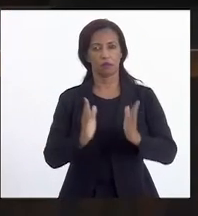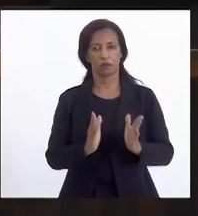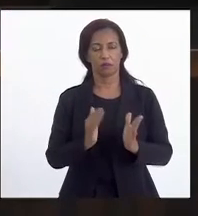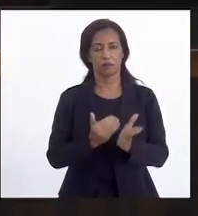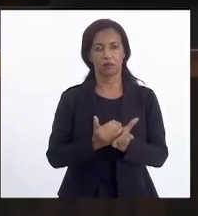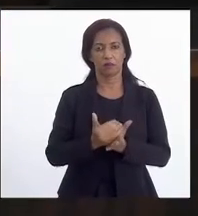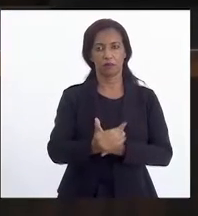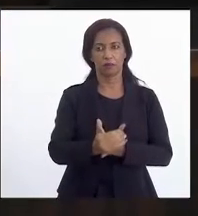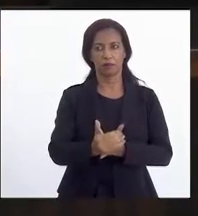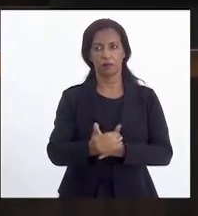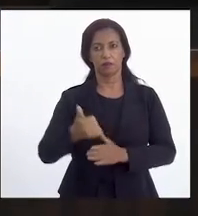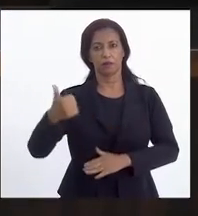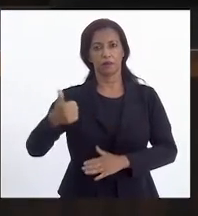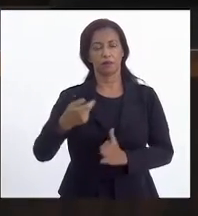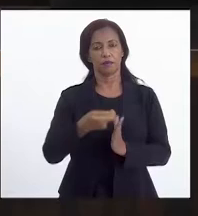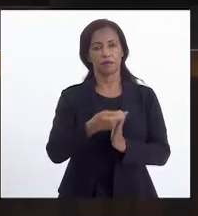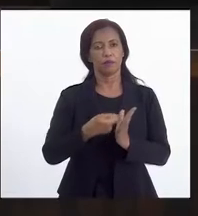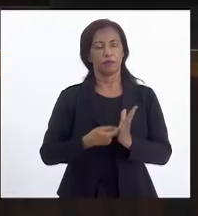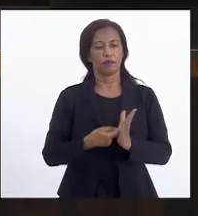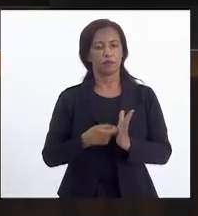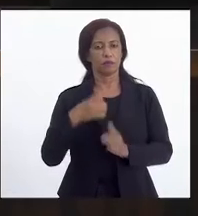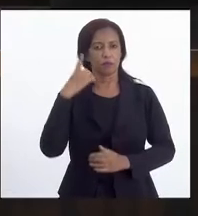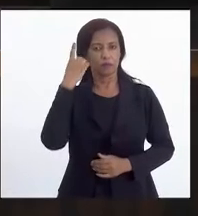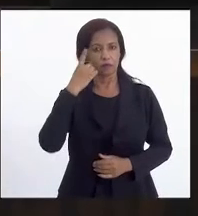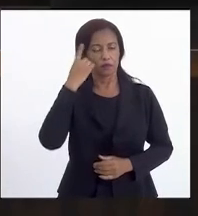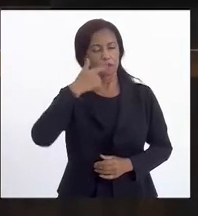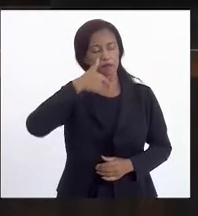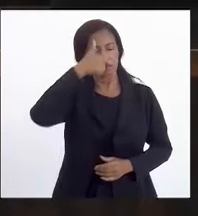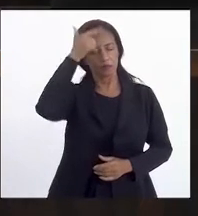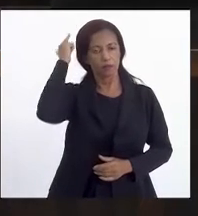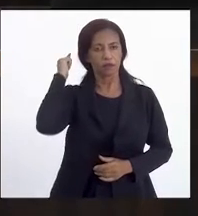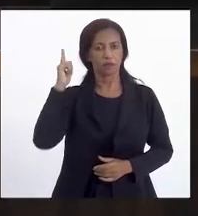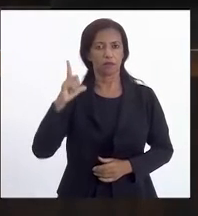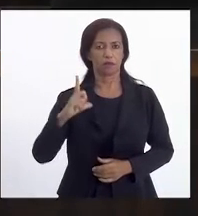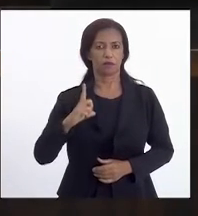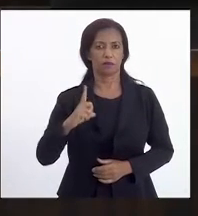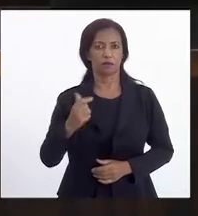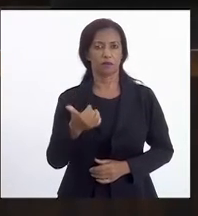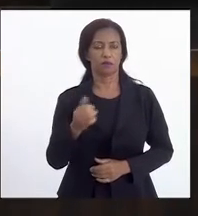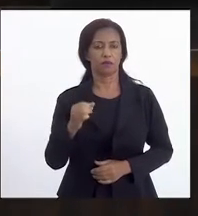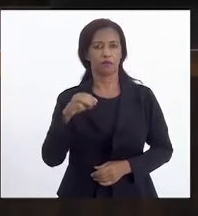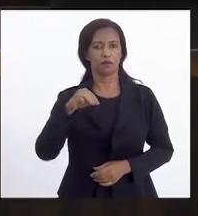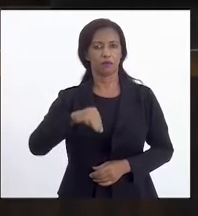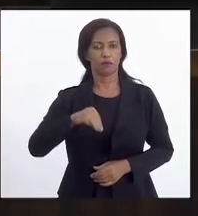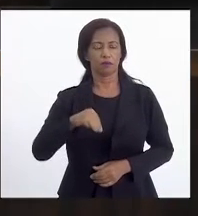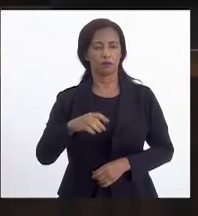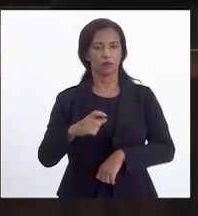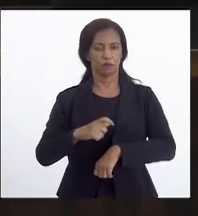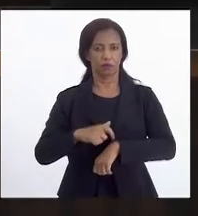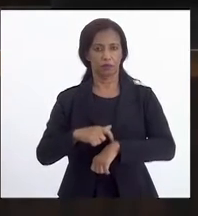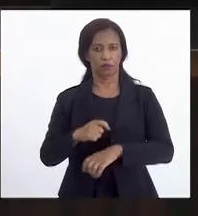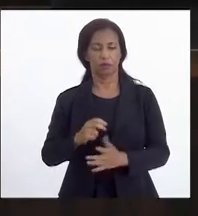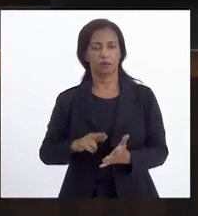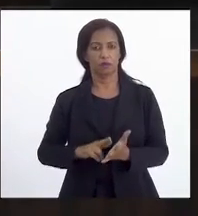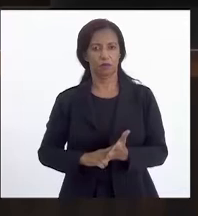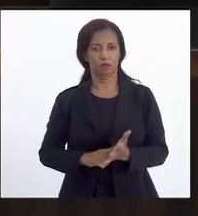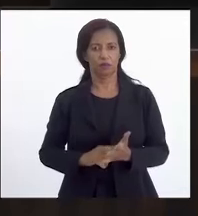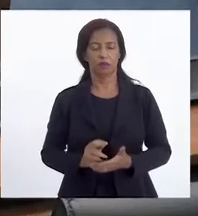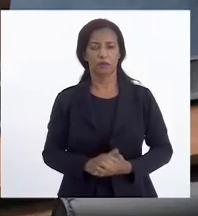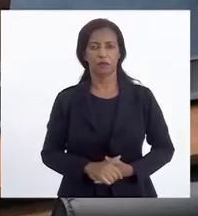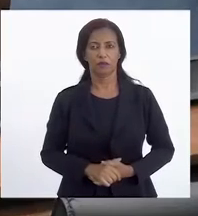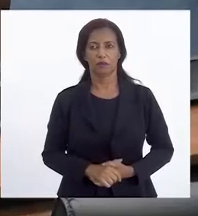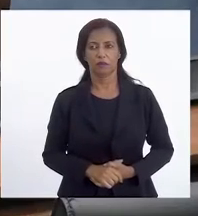expediente Inicial primeiro Deputado Luiz Paulo dispõe de dez minutos do tempo